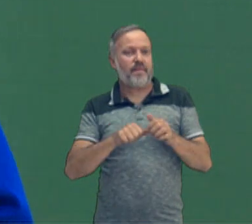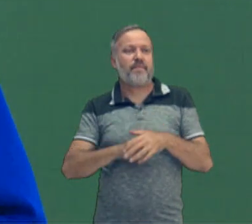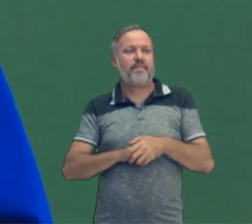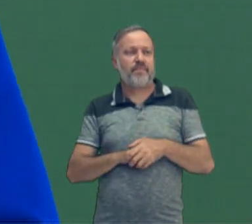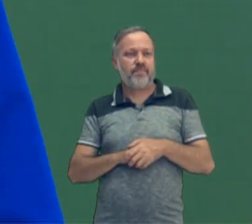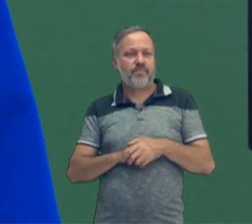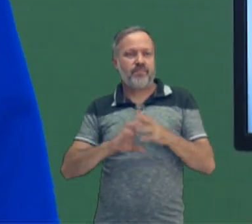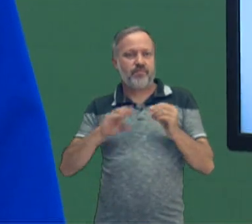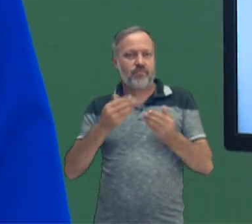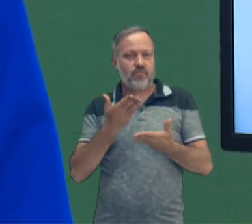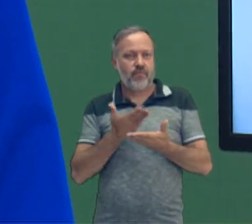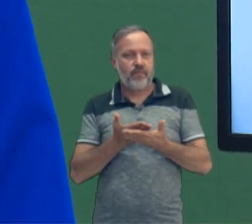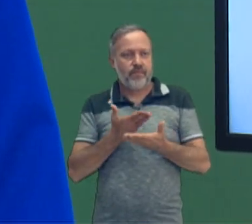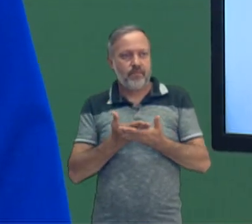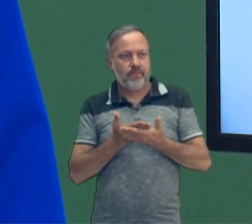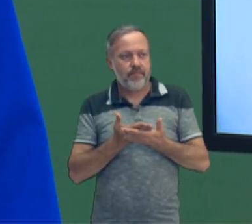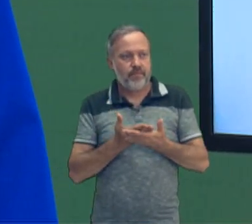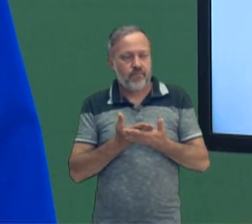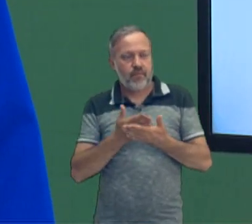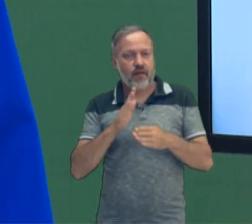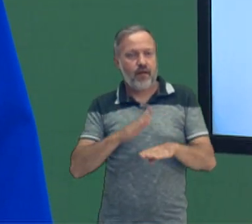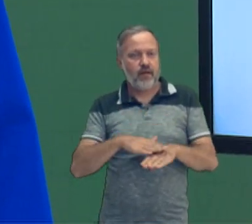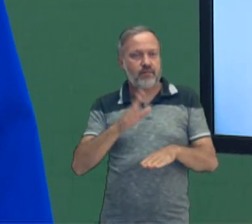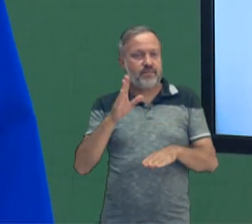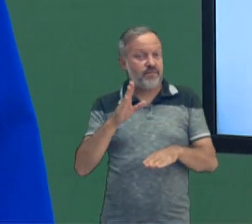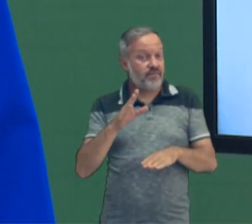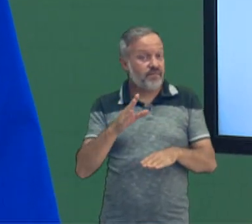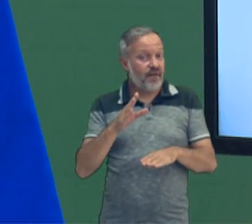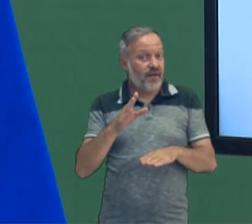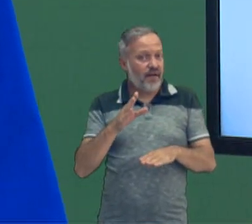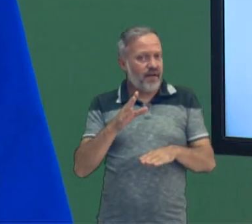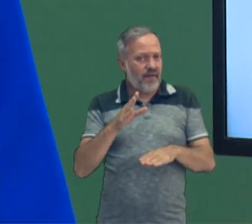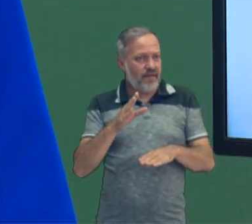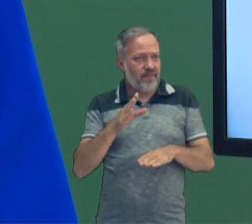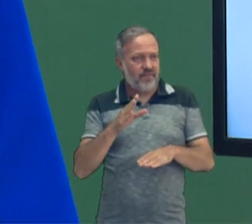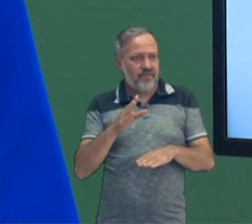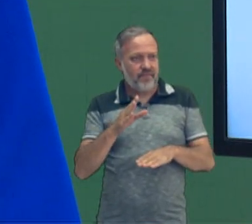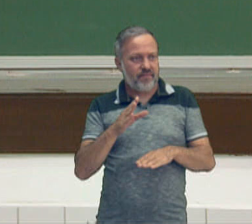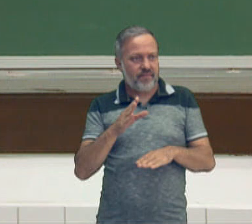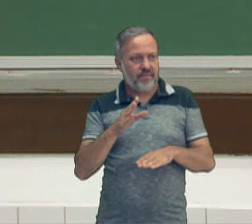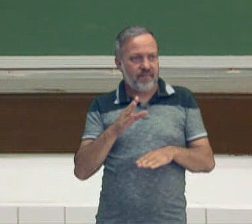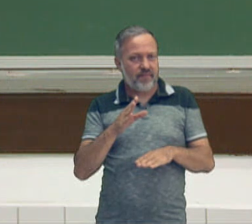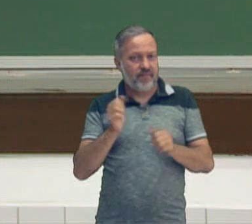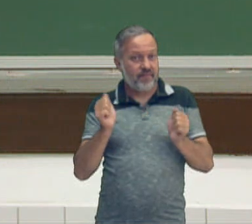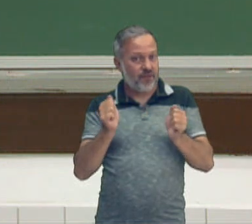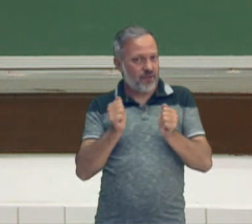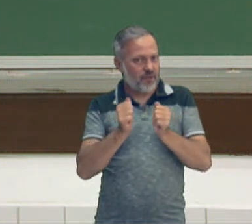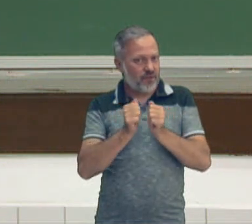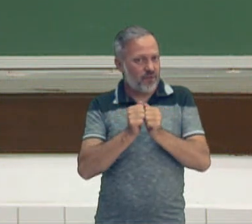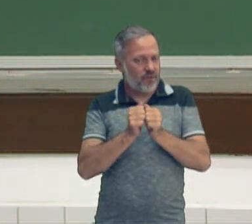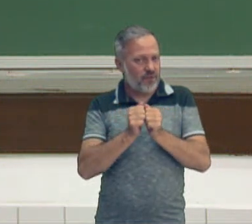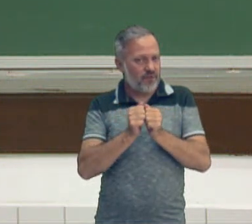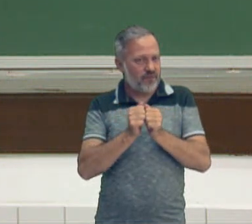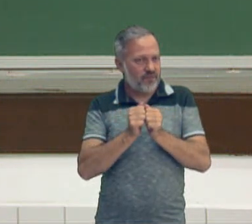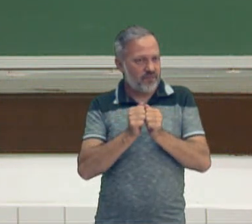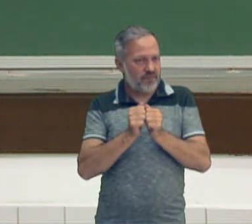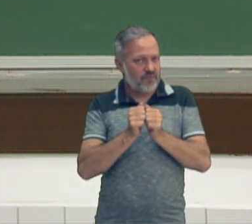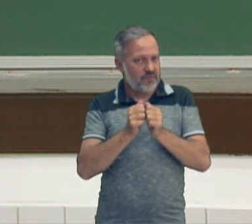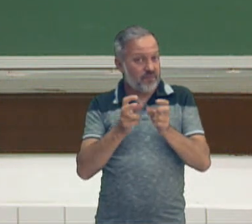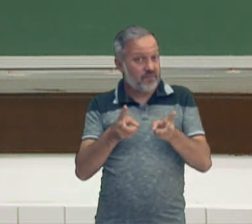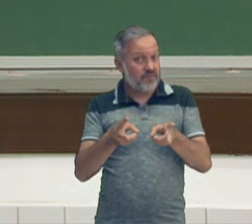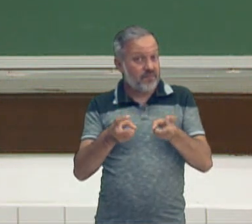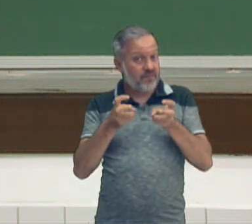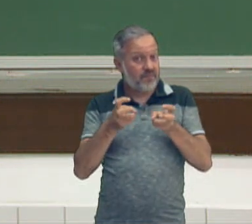ser estudado de uma maneira muito legal e bastante divertida até de a gente poder estudar